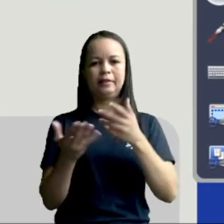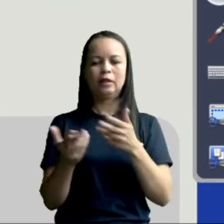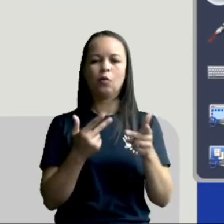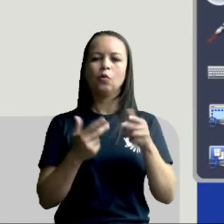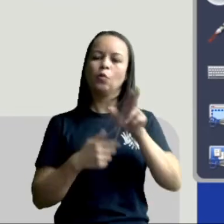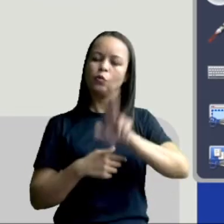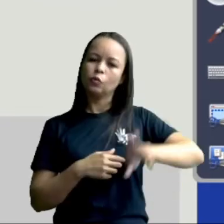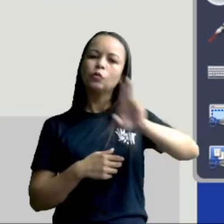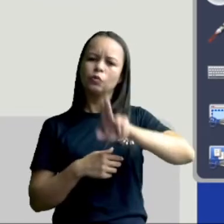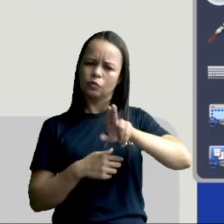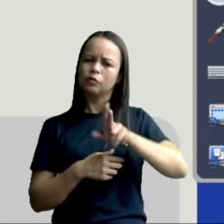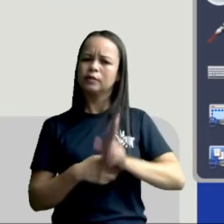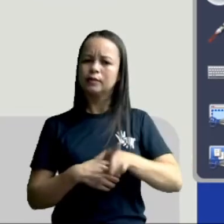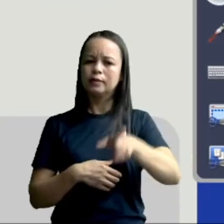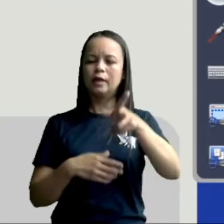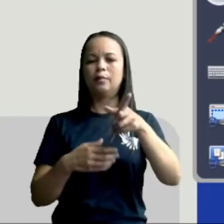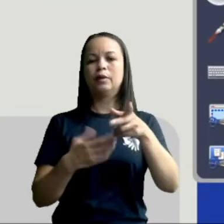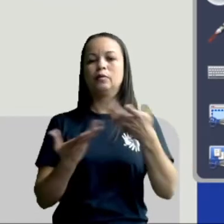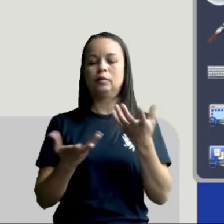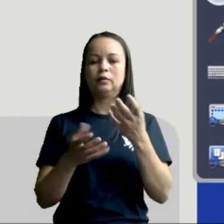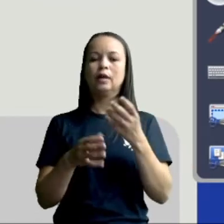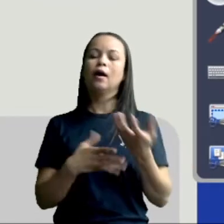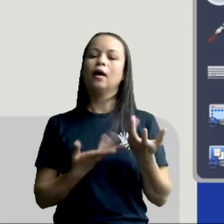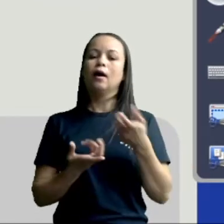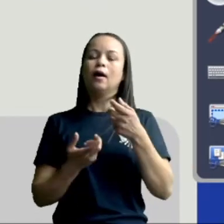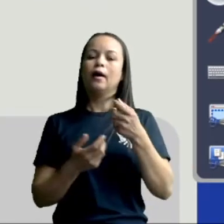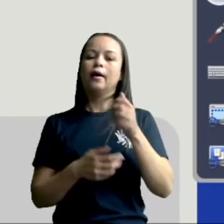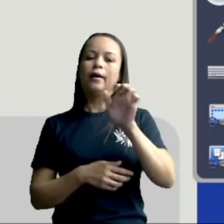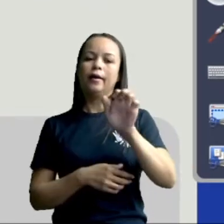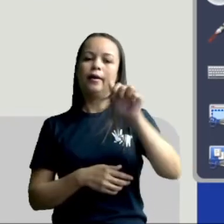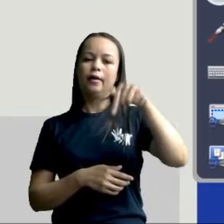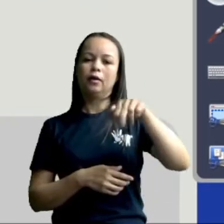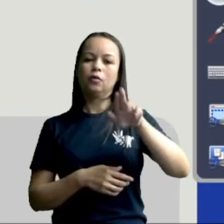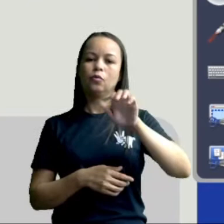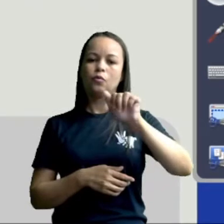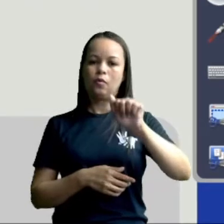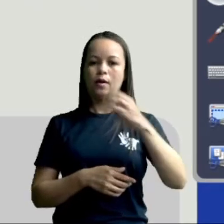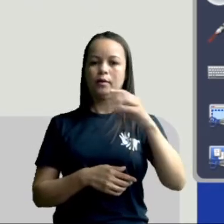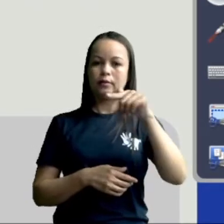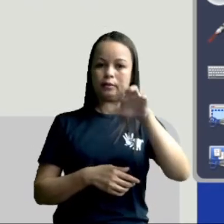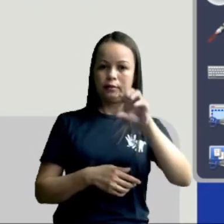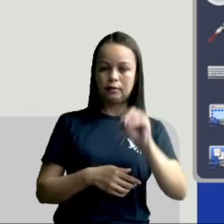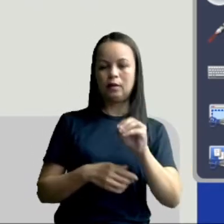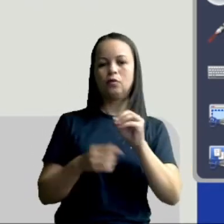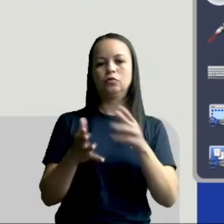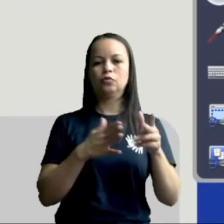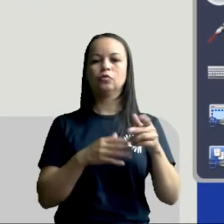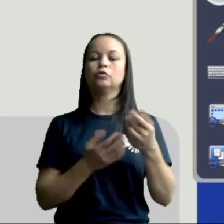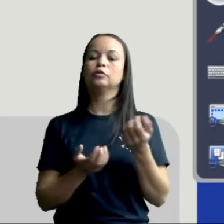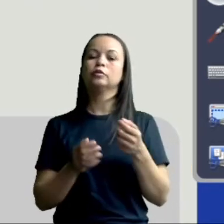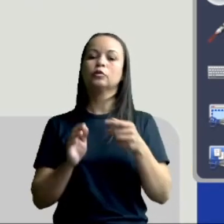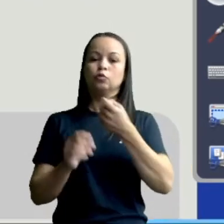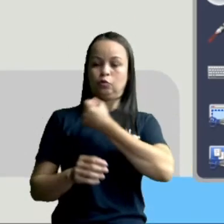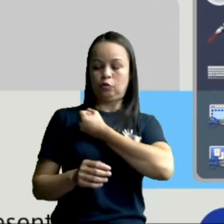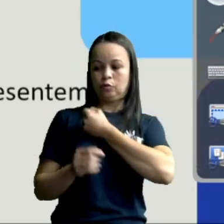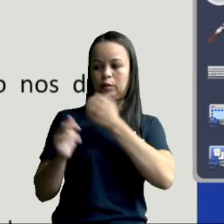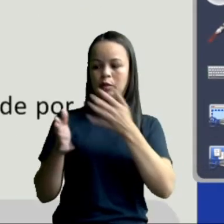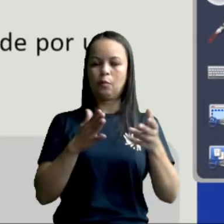na resolução de problemas de equações, invertendo a posição dos membros, ok?